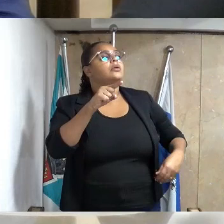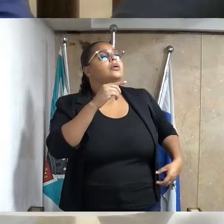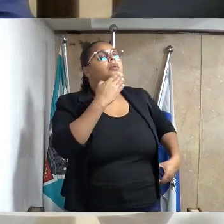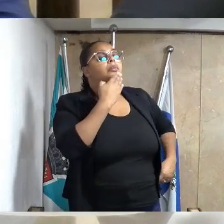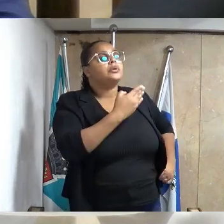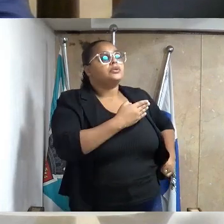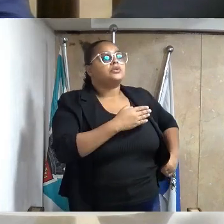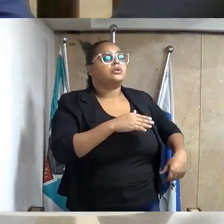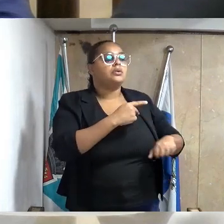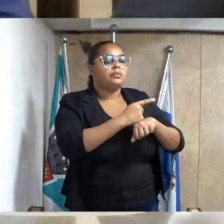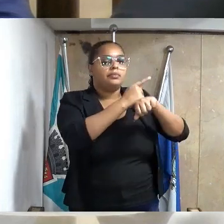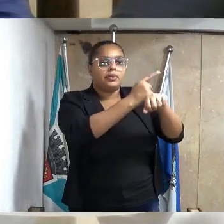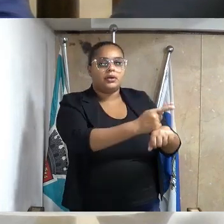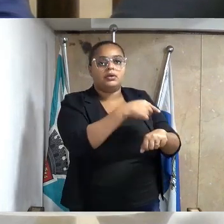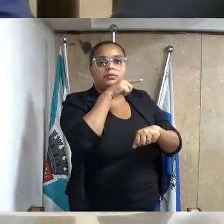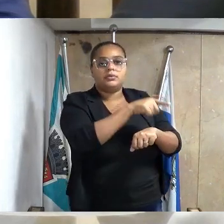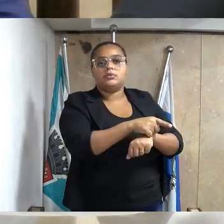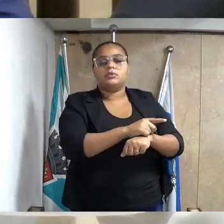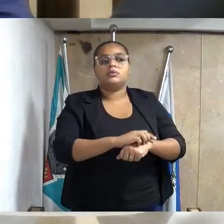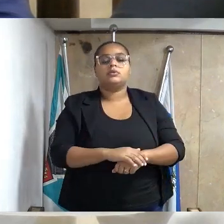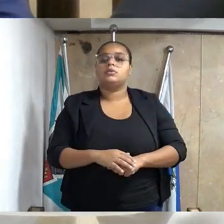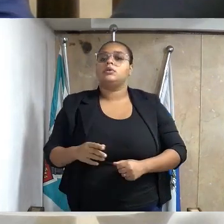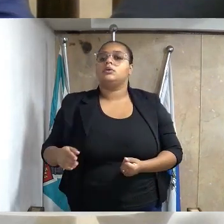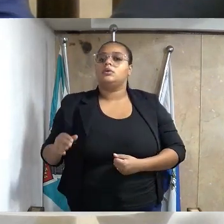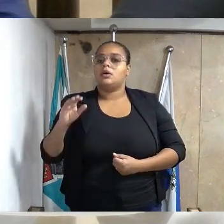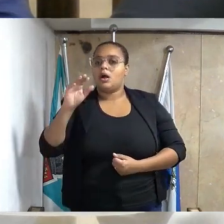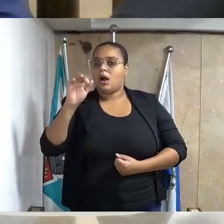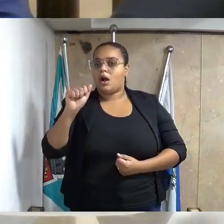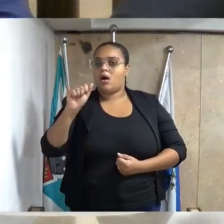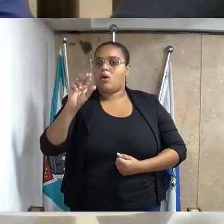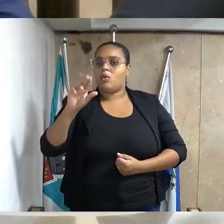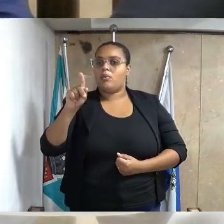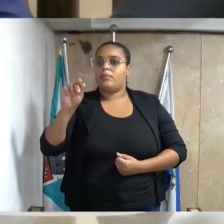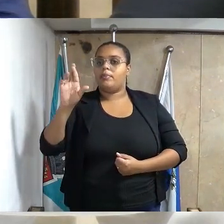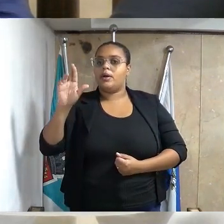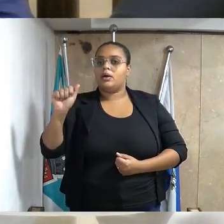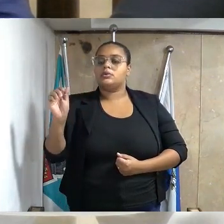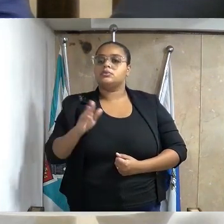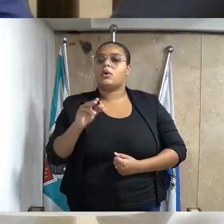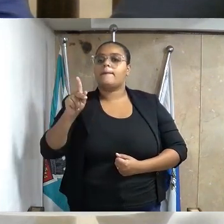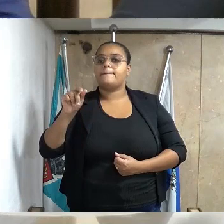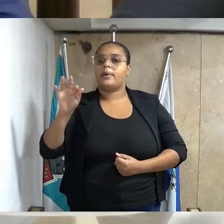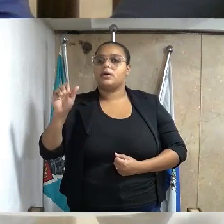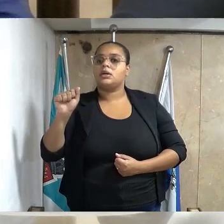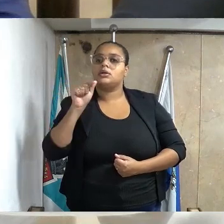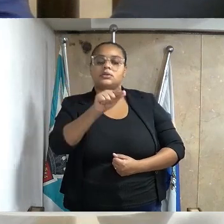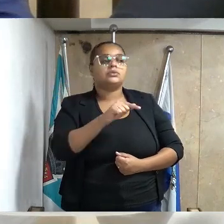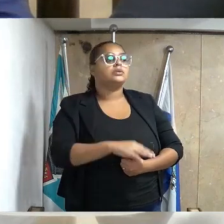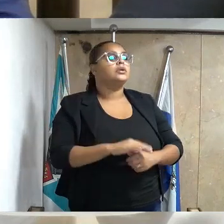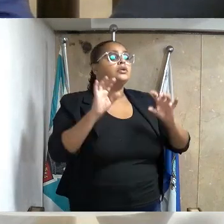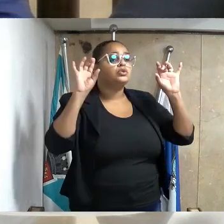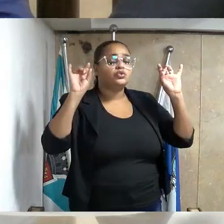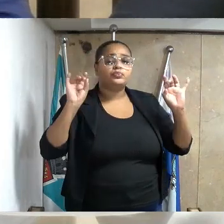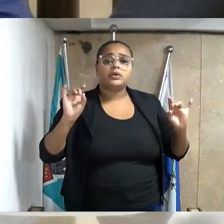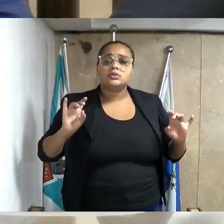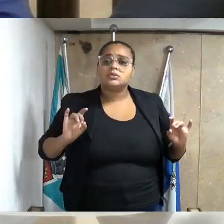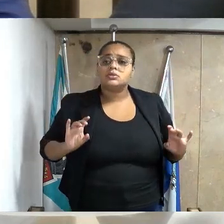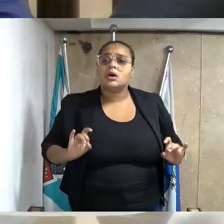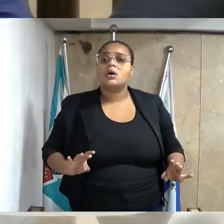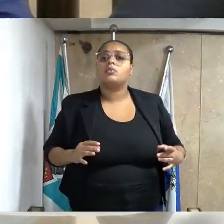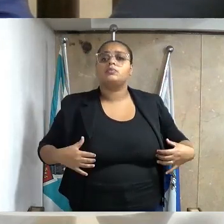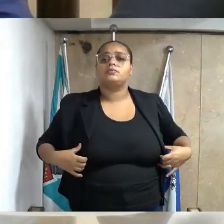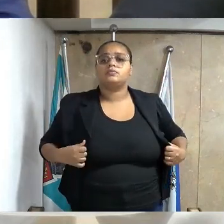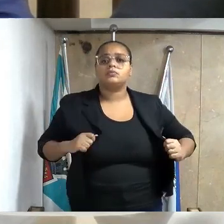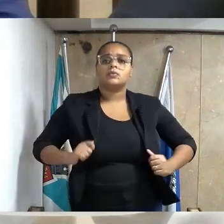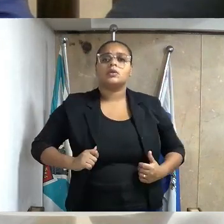de congratulações ao ilustríssimo senhor Roberto Pereira da Silva, assessor especial em